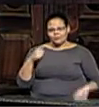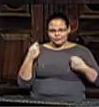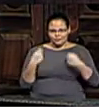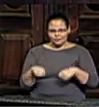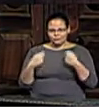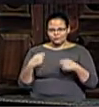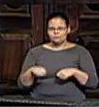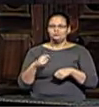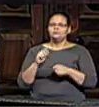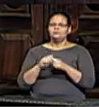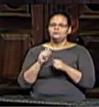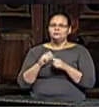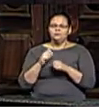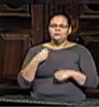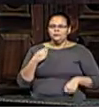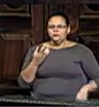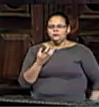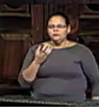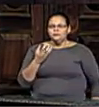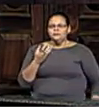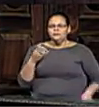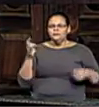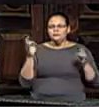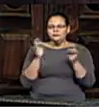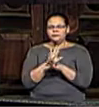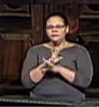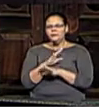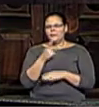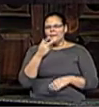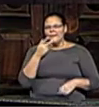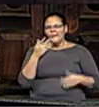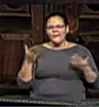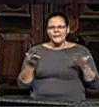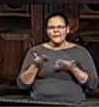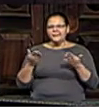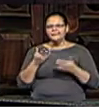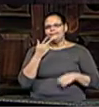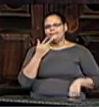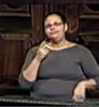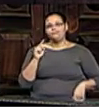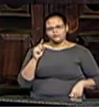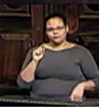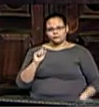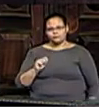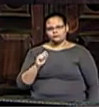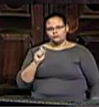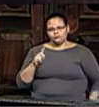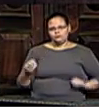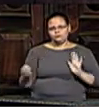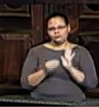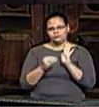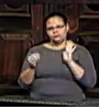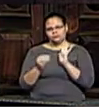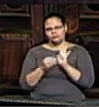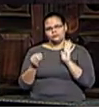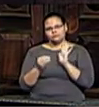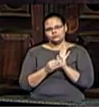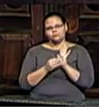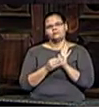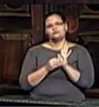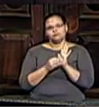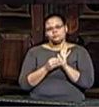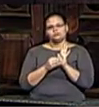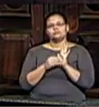preciso ser feito. Eu quero encerrar a minha fala de hoje dizendo que nessas emendas a gente, de uma forma